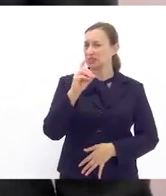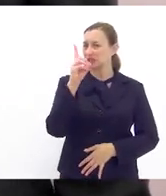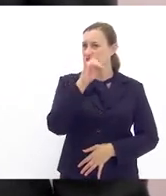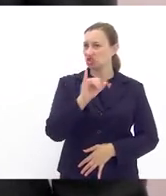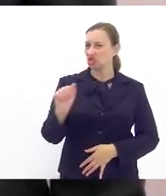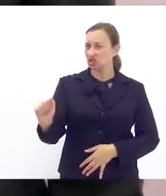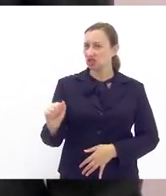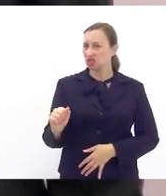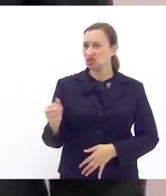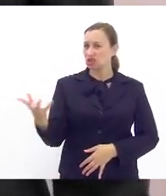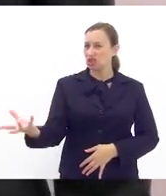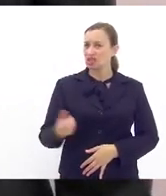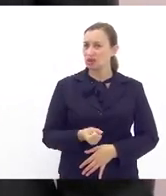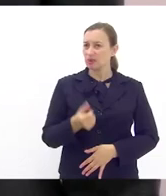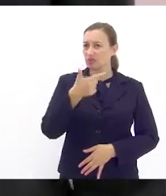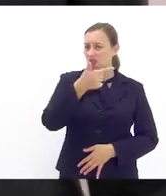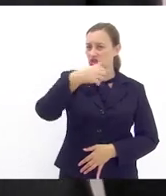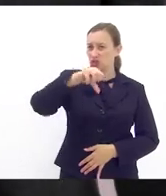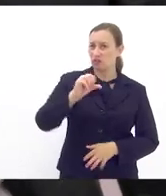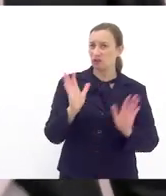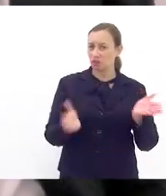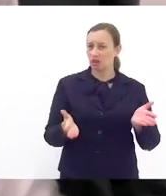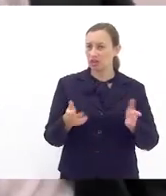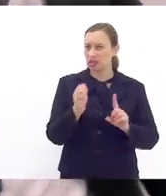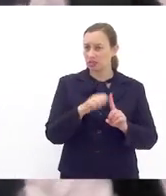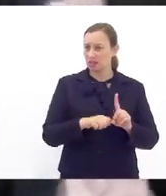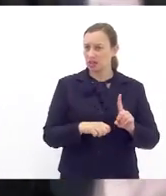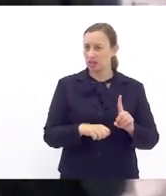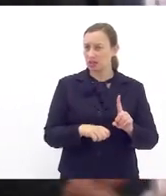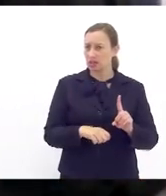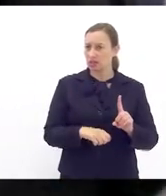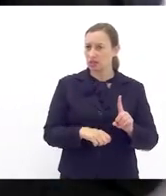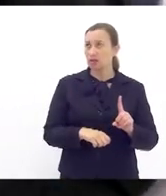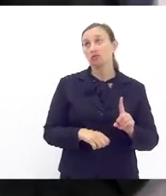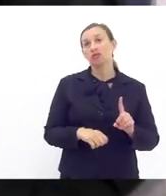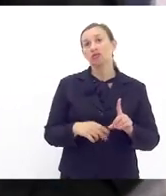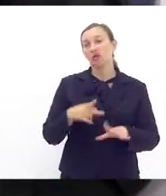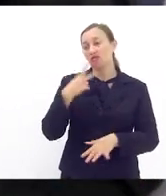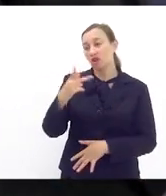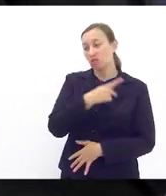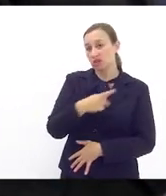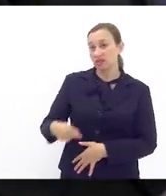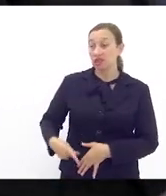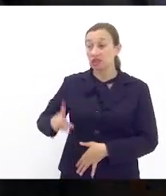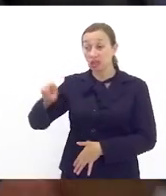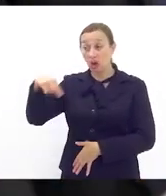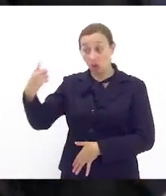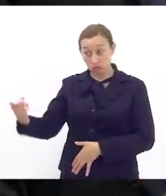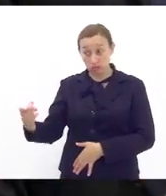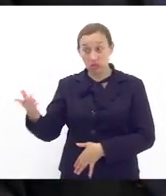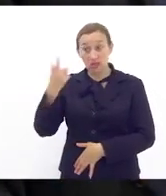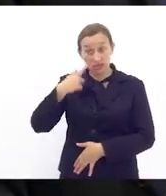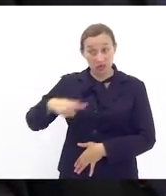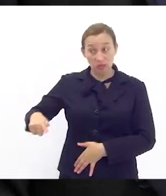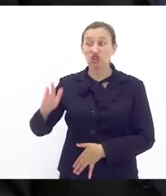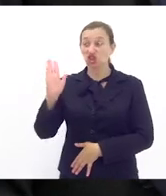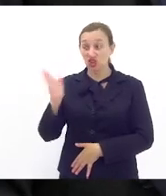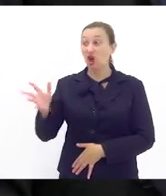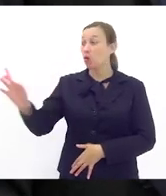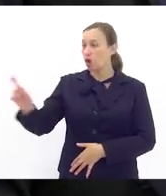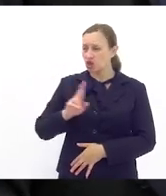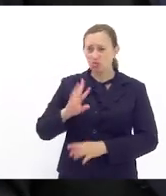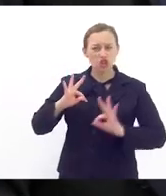nós recebemos ele dia 29 agora desse mês e para dizer ao presidente que na próxima semana nós você já vai estar com